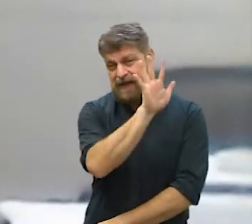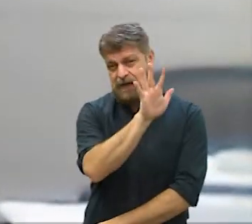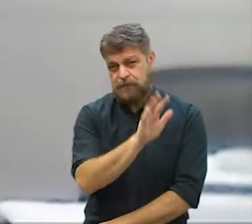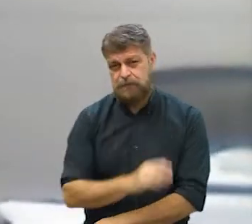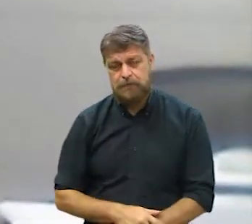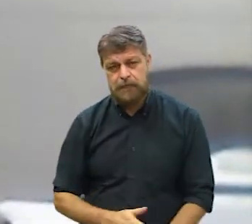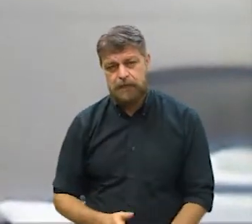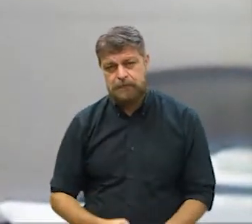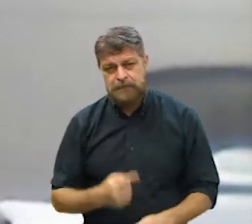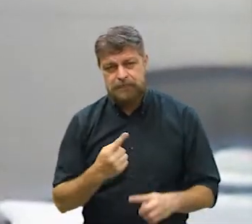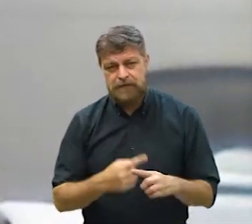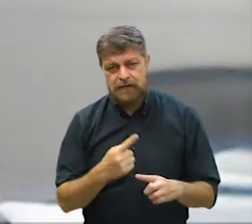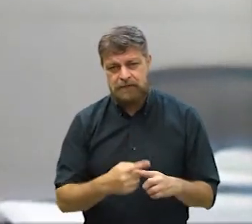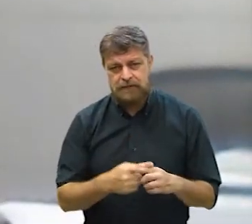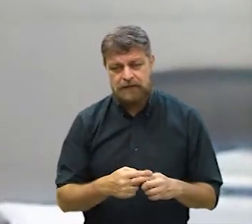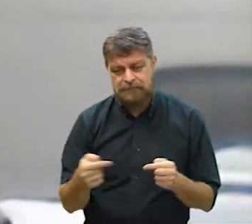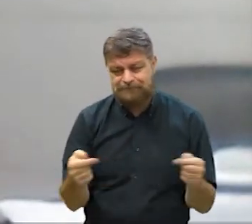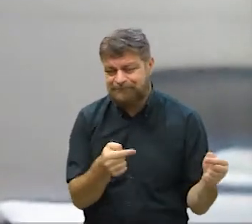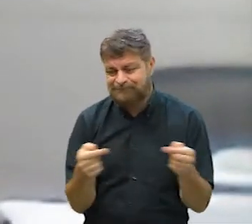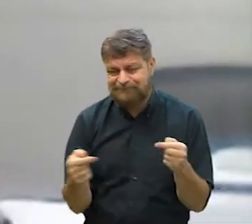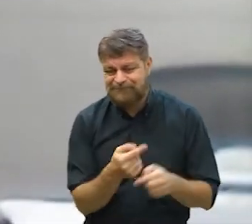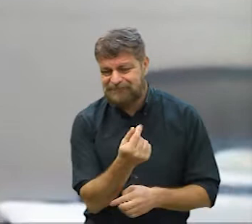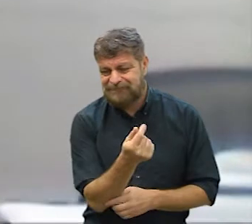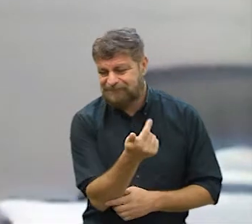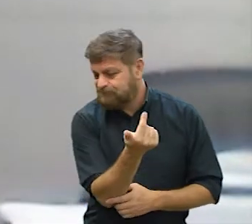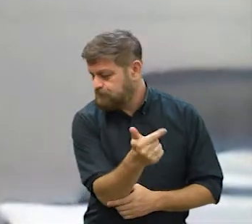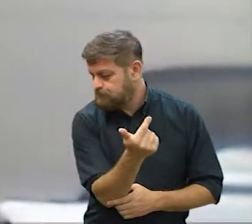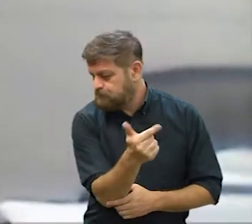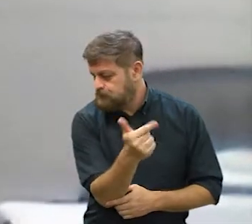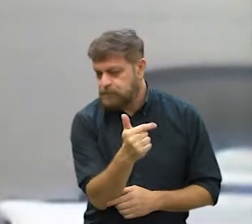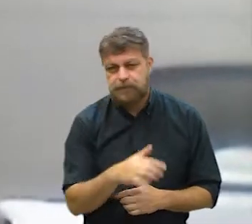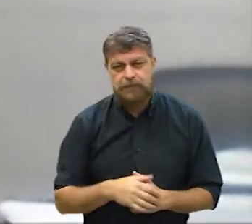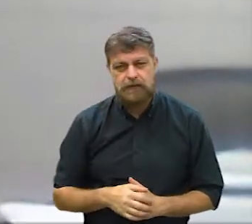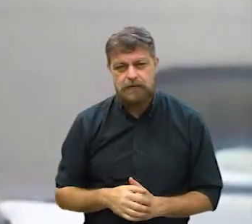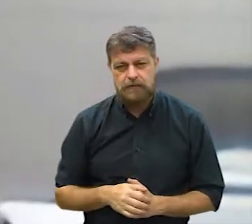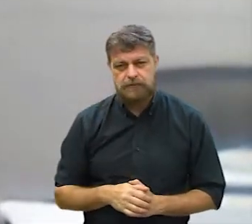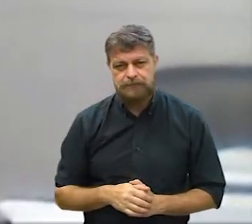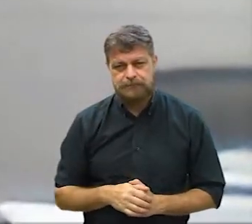caro, tá? Porque ele não tem concorrência, né?